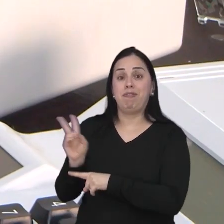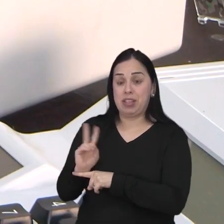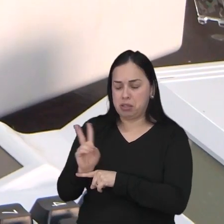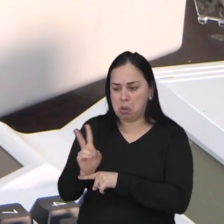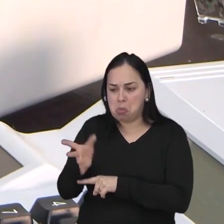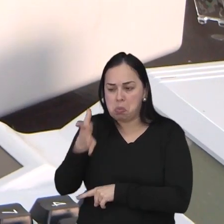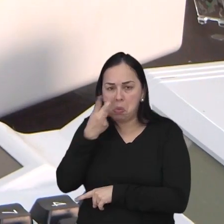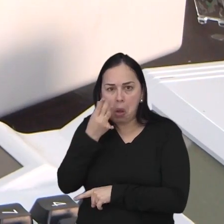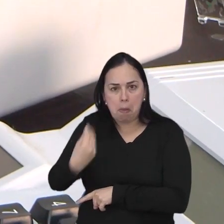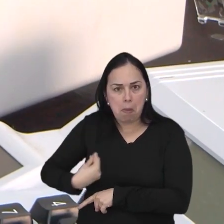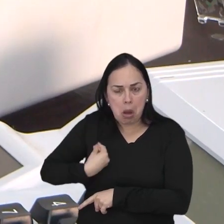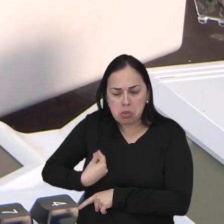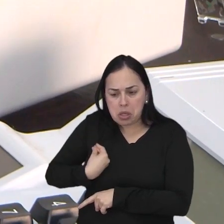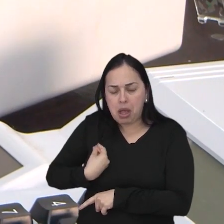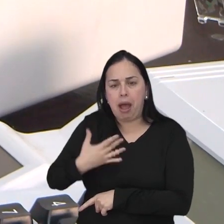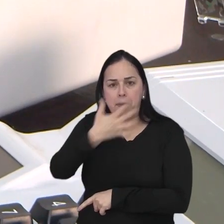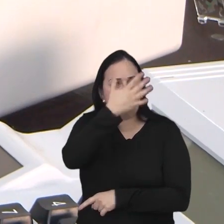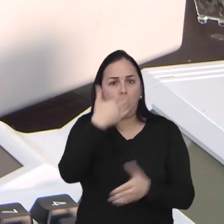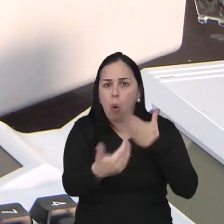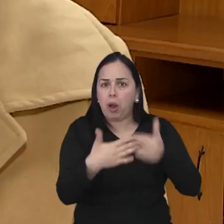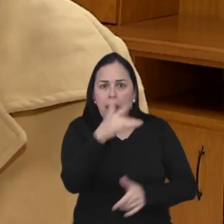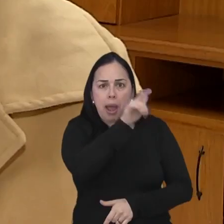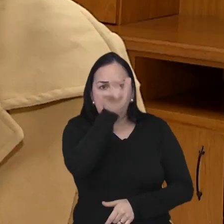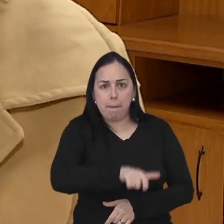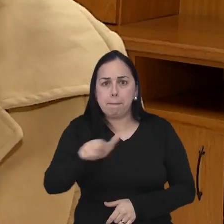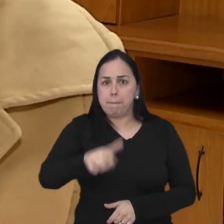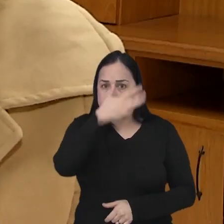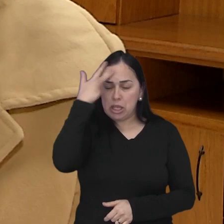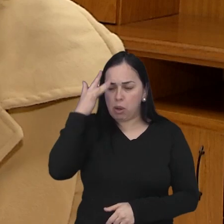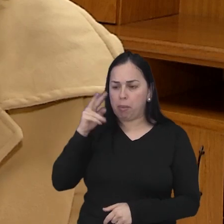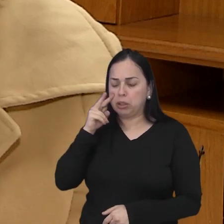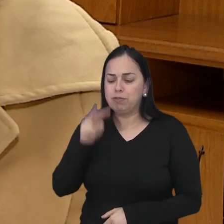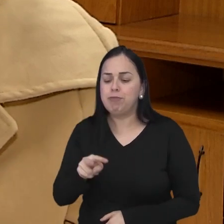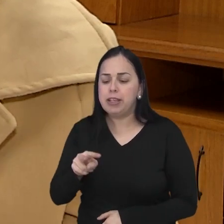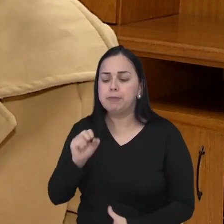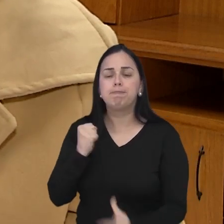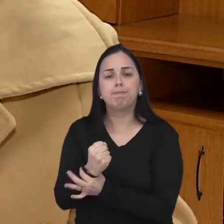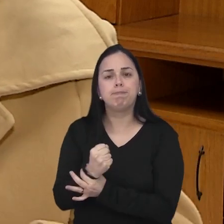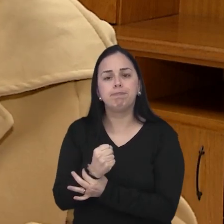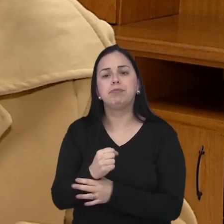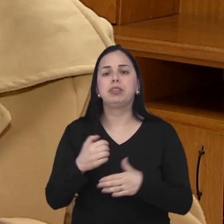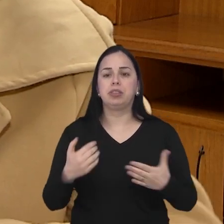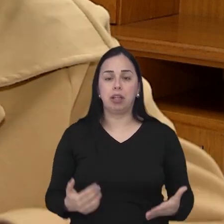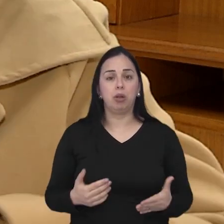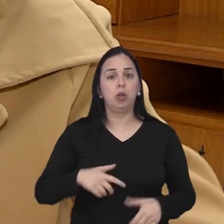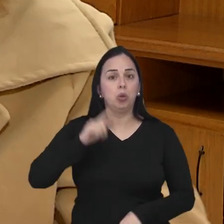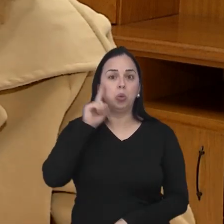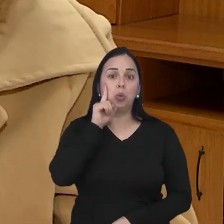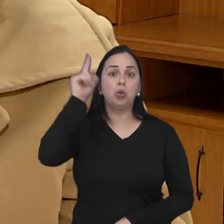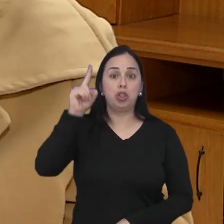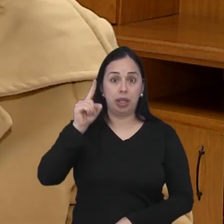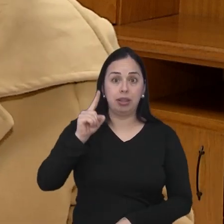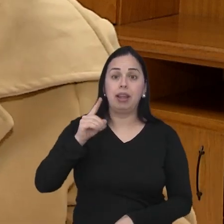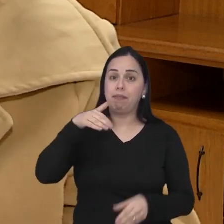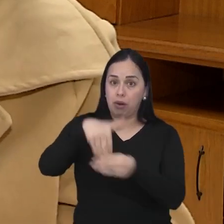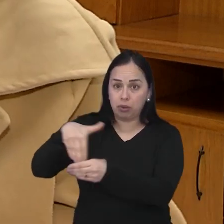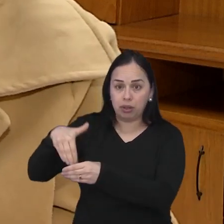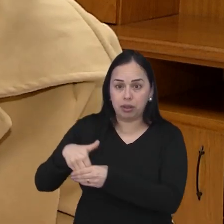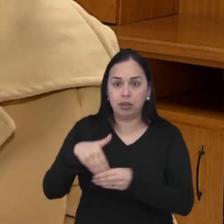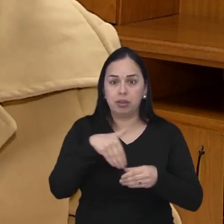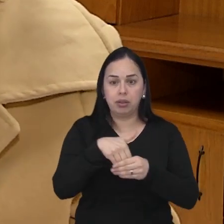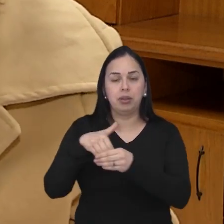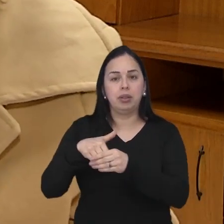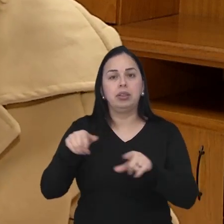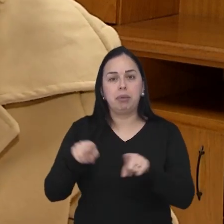ser fiscalizado de perto por qualquer cidadão. É feito no dia da eleição, que as urnas já estão todas prontas,